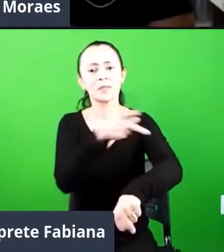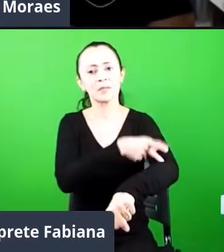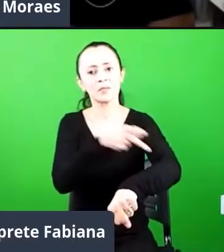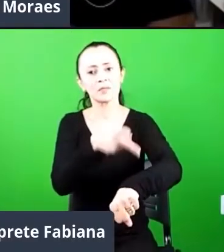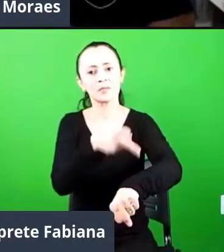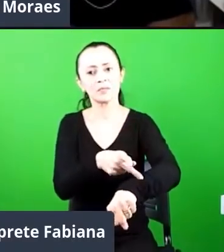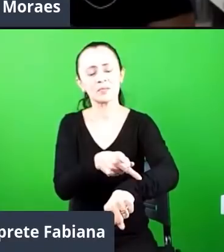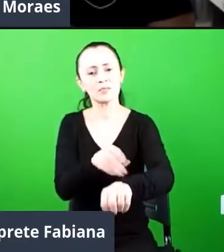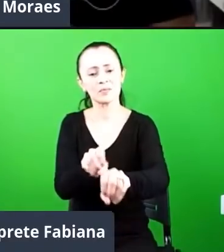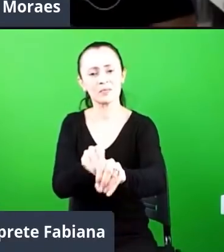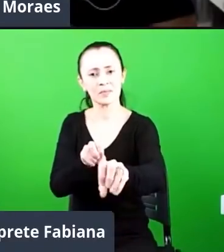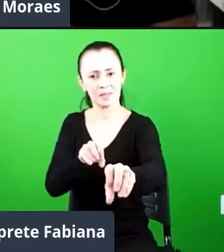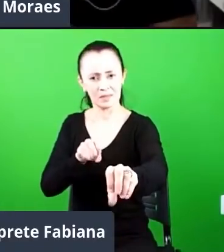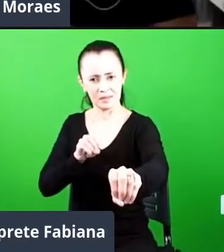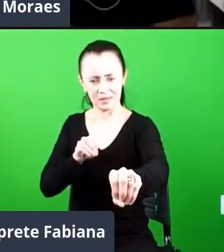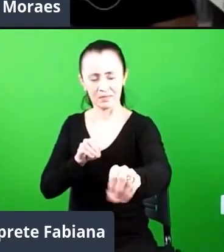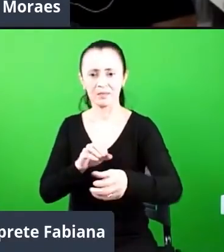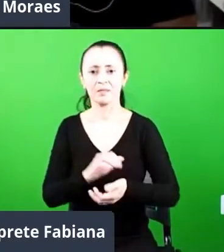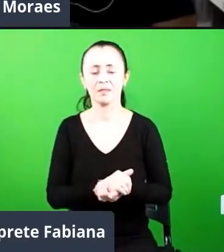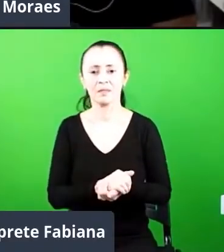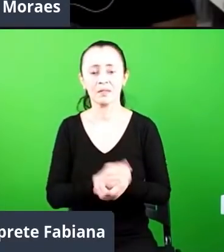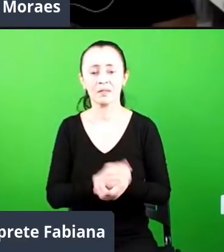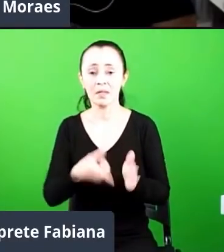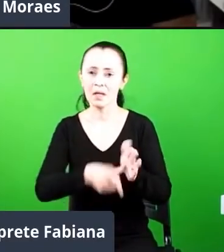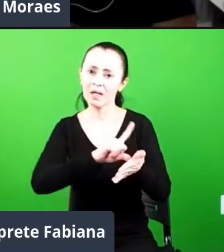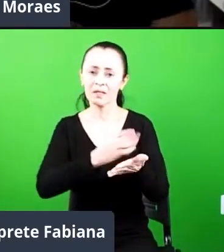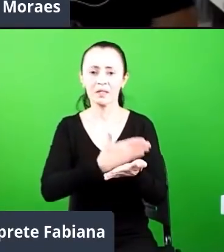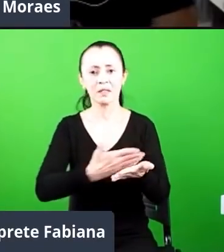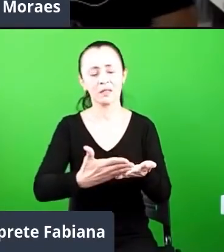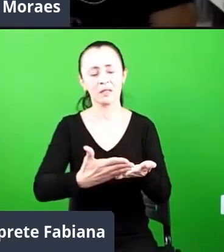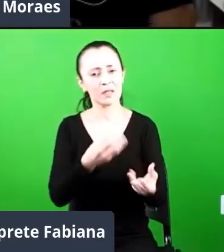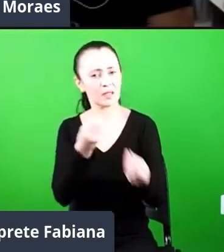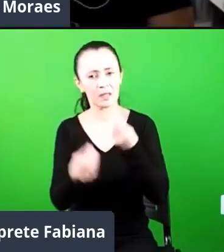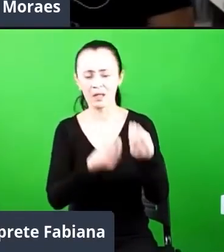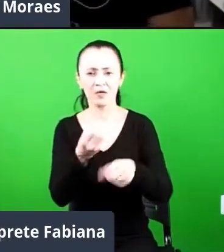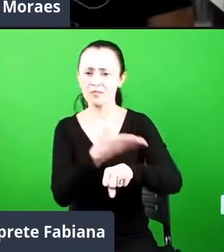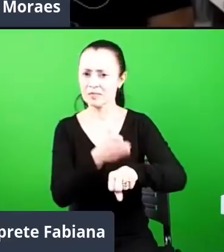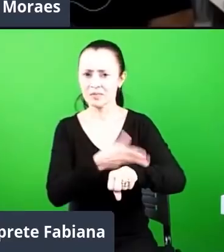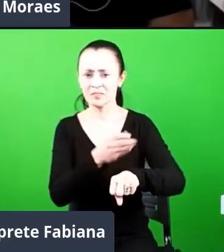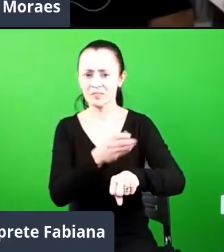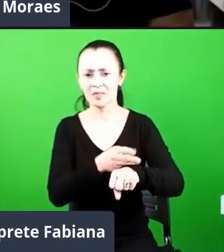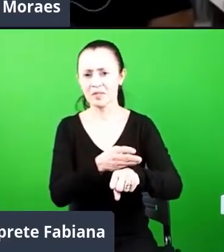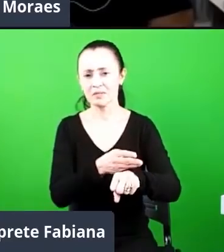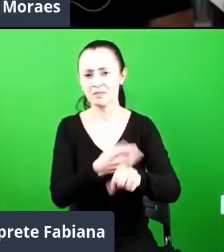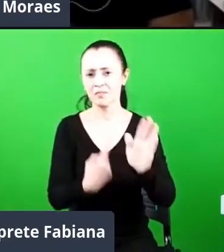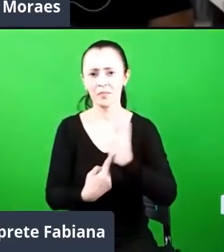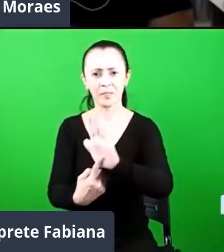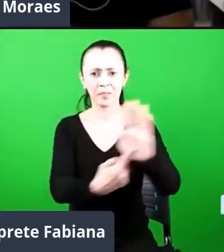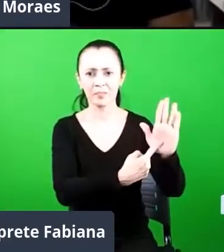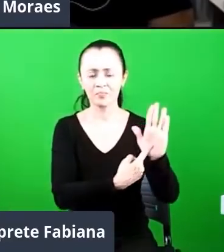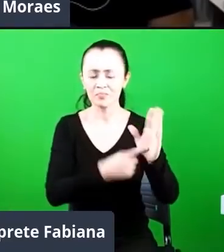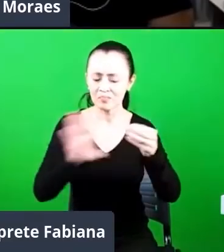remoto. Antes de nós iniciarmos a discussão sobre prática pedagógica, eu vou trazer alguns elementos para contribuir